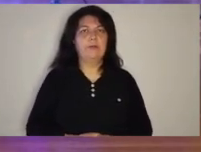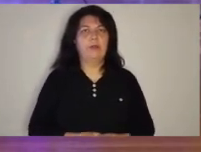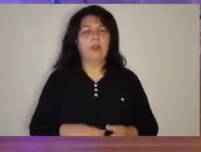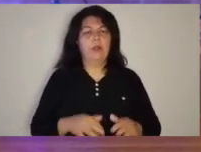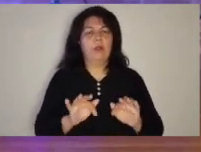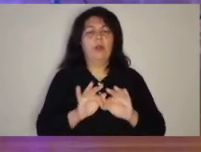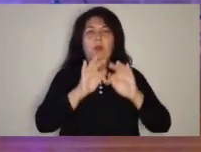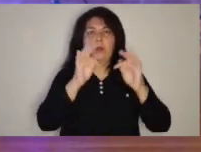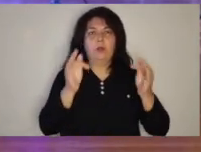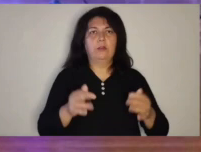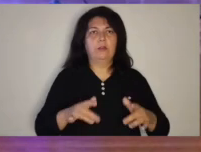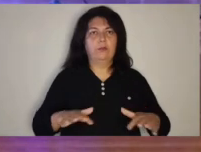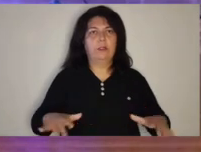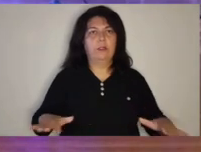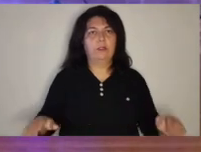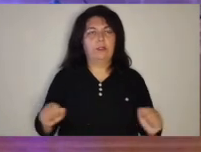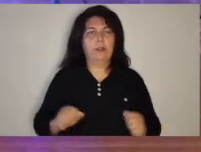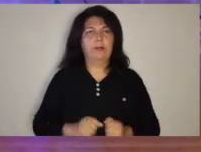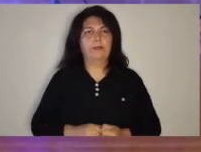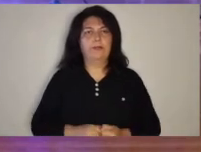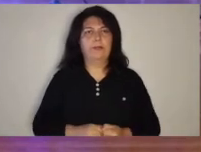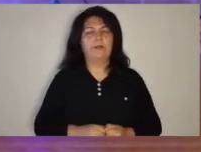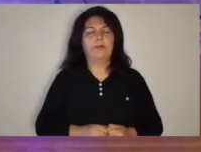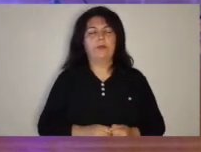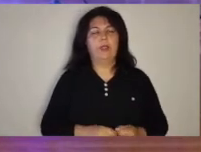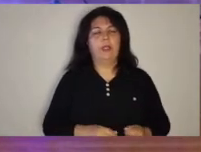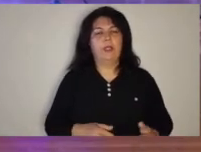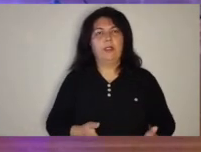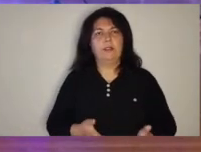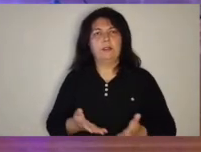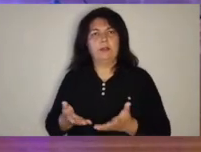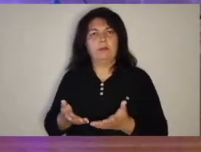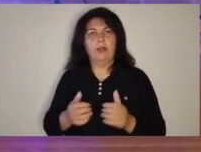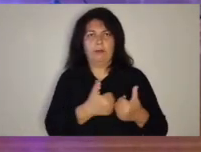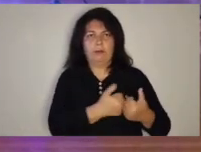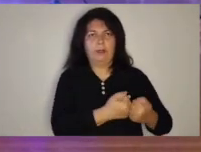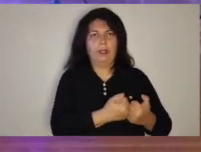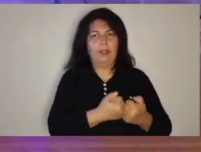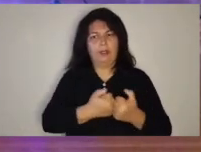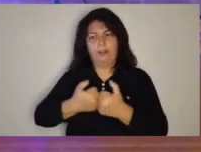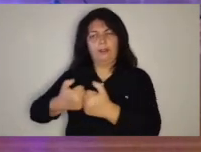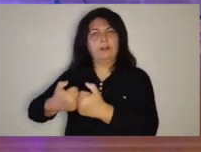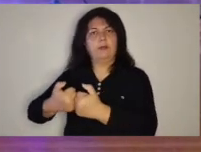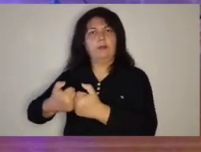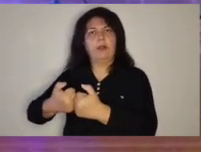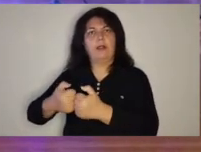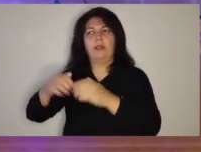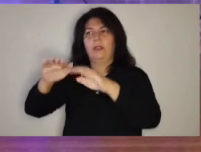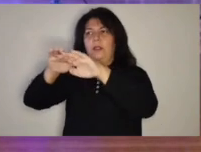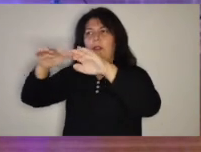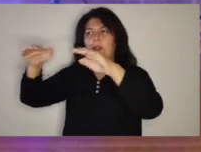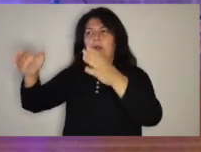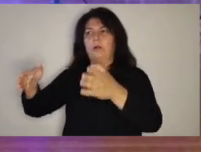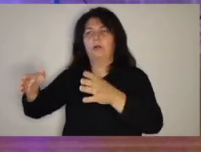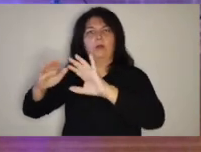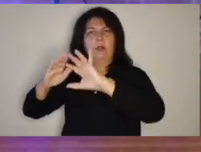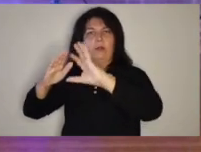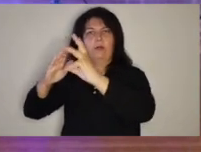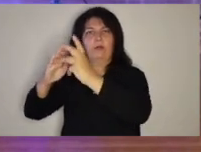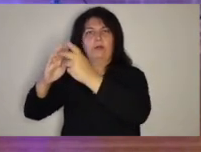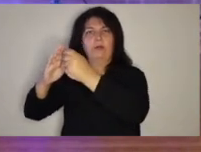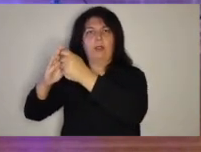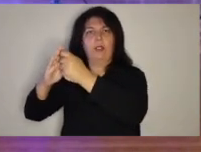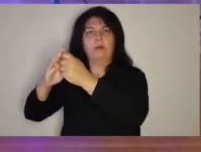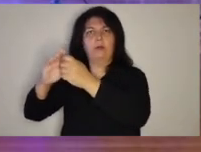arca num templo de um deus deles. Esse deus era chamado de Dagon. E